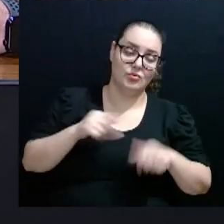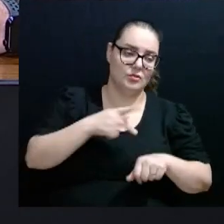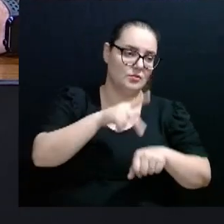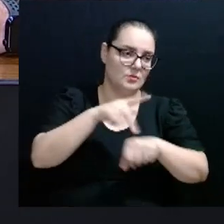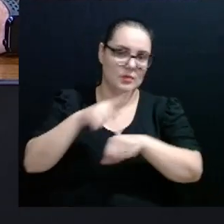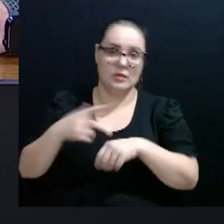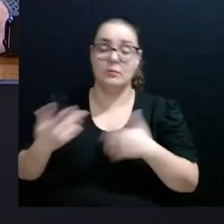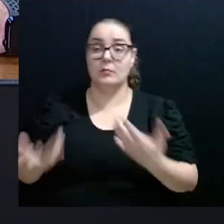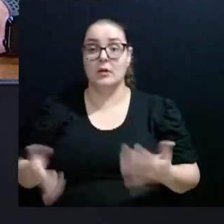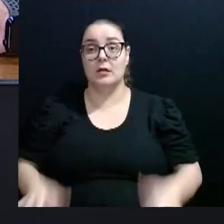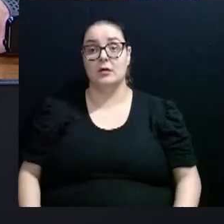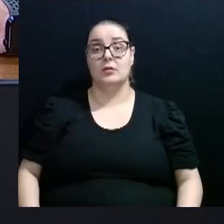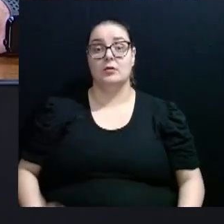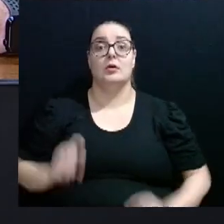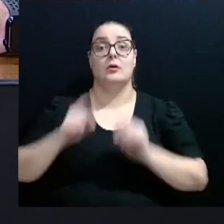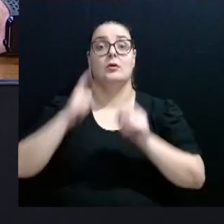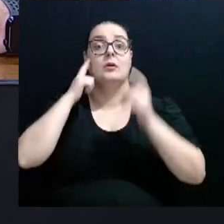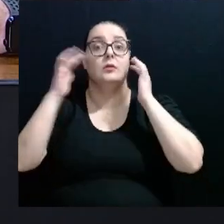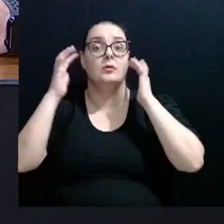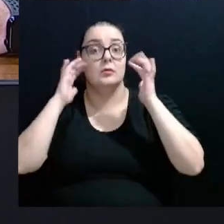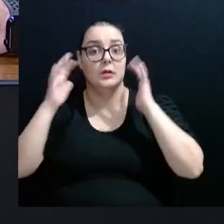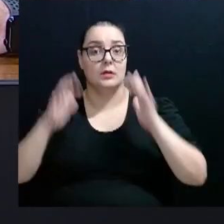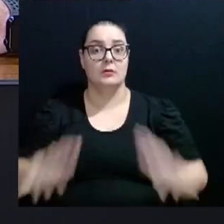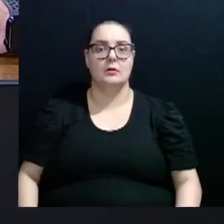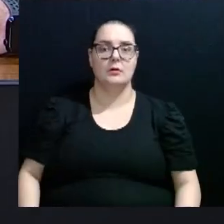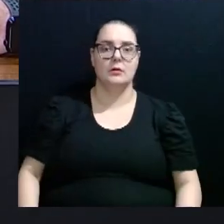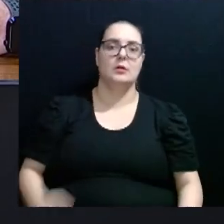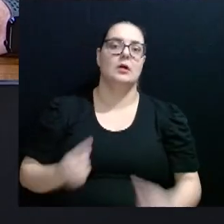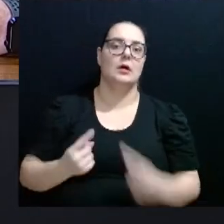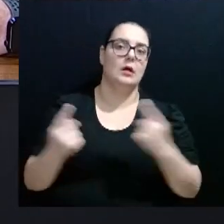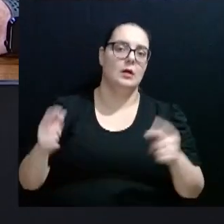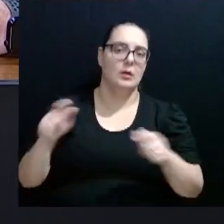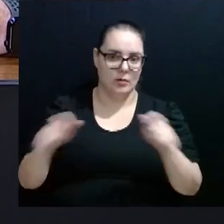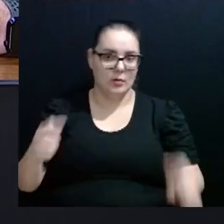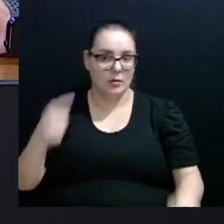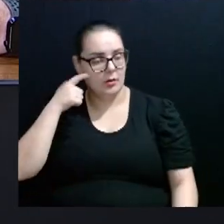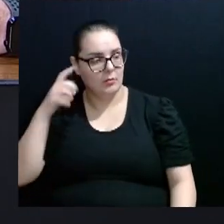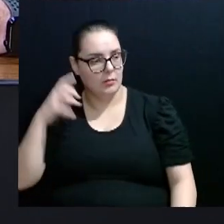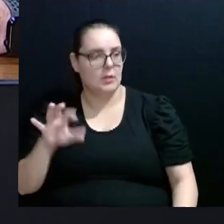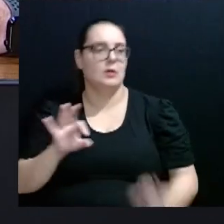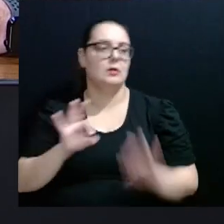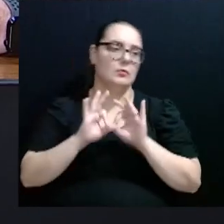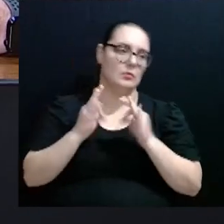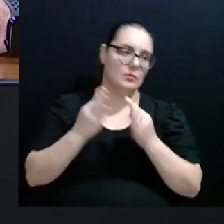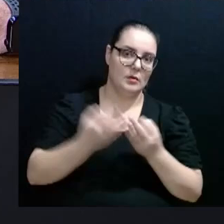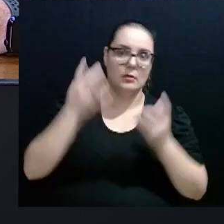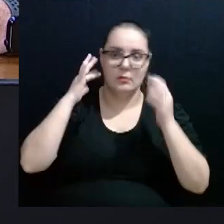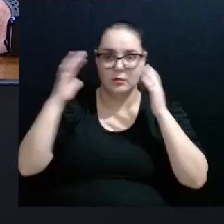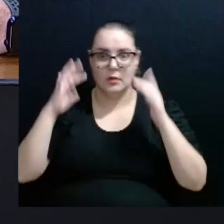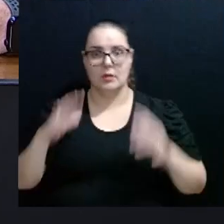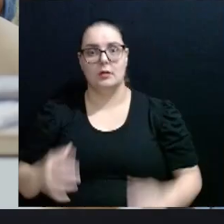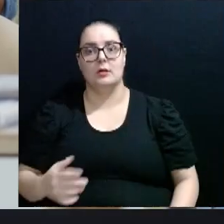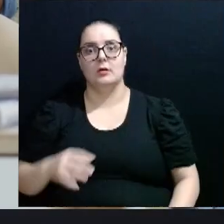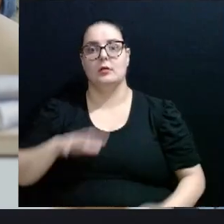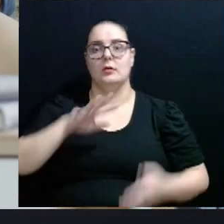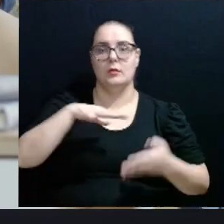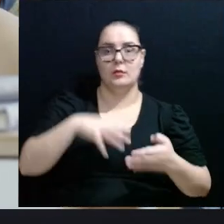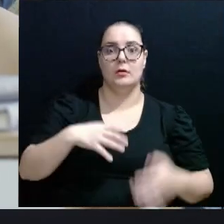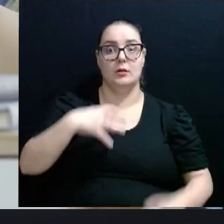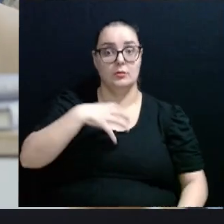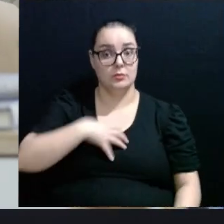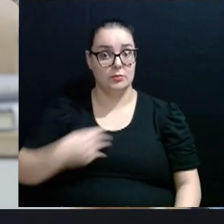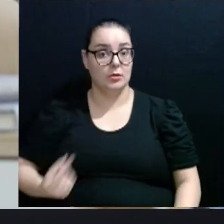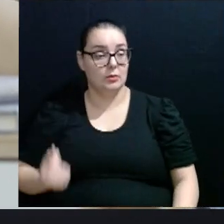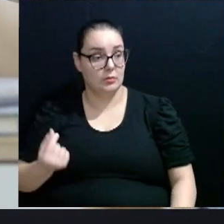nós temos que pensar? Cada indivíduo tem que pensar na sua família, tem que pensar na sua conta, na sua situação financeira. Por